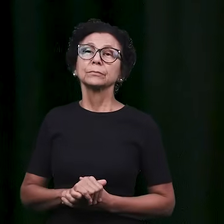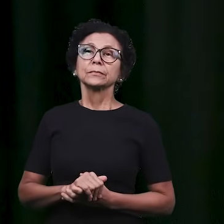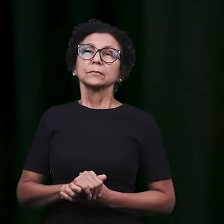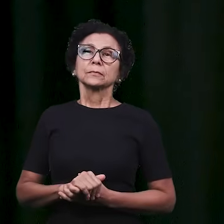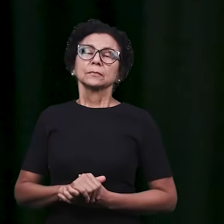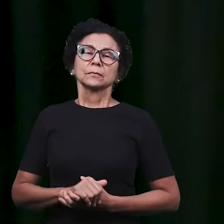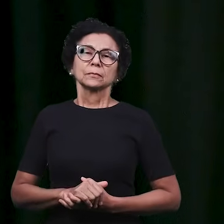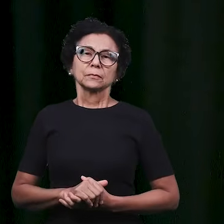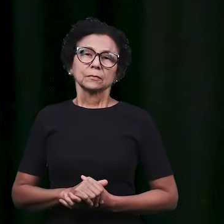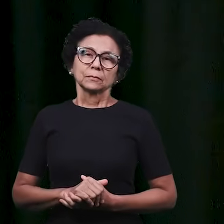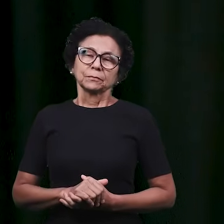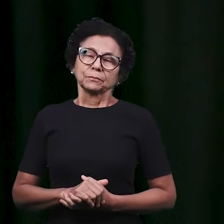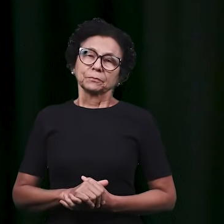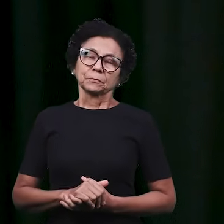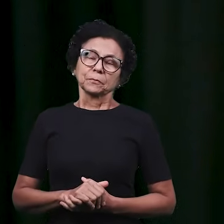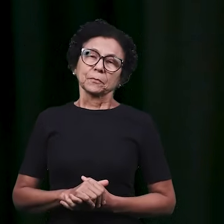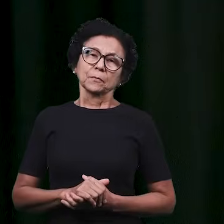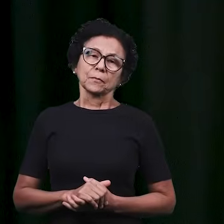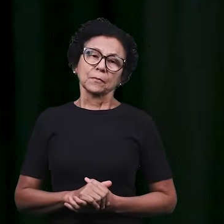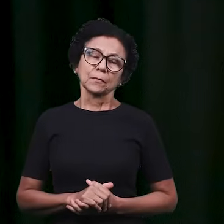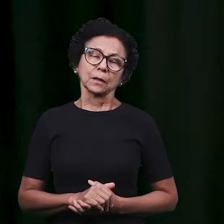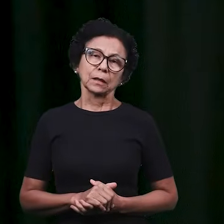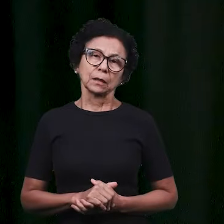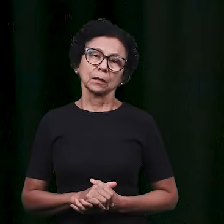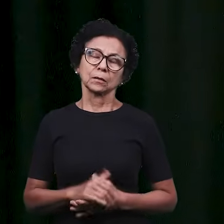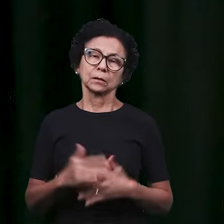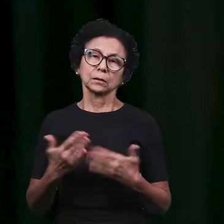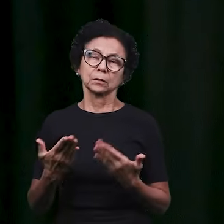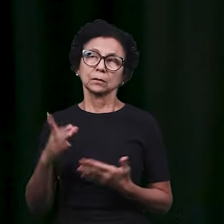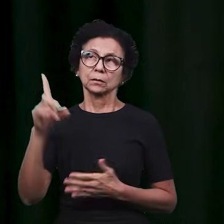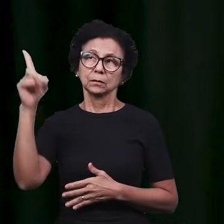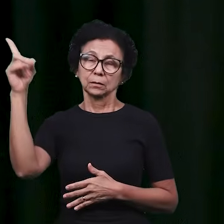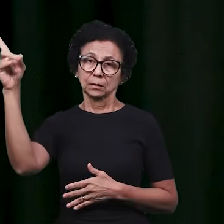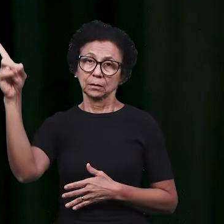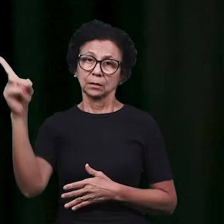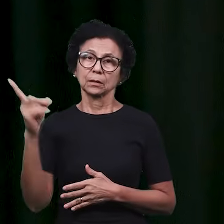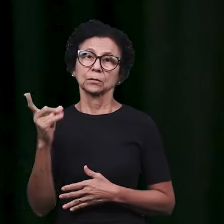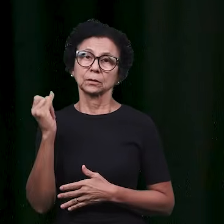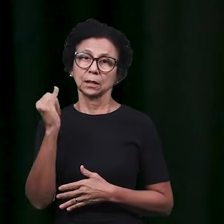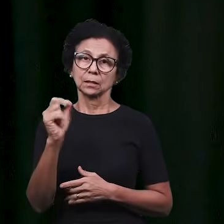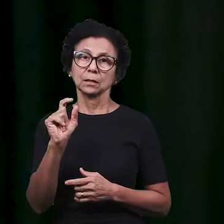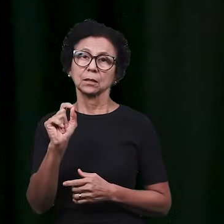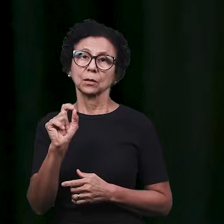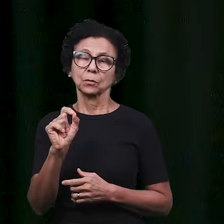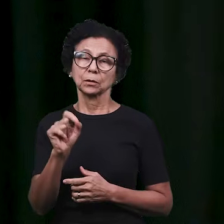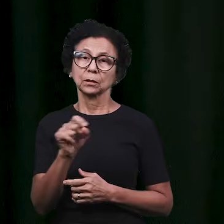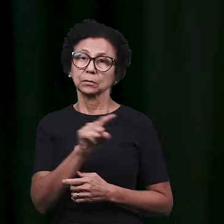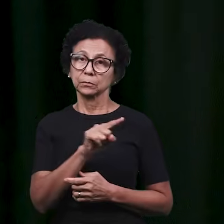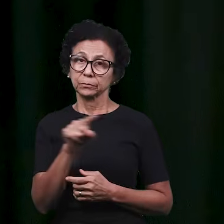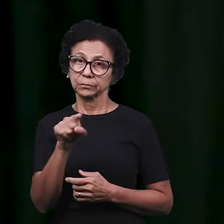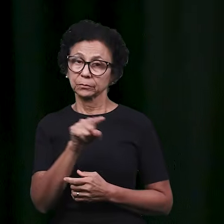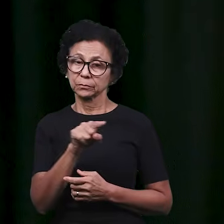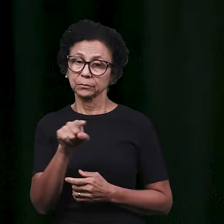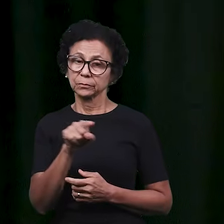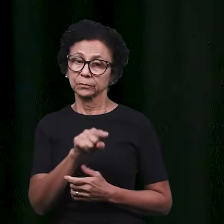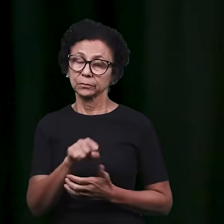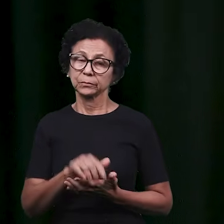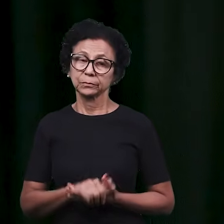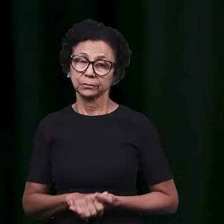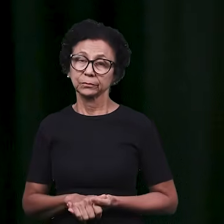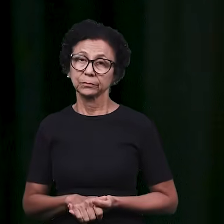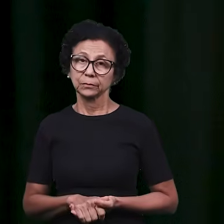recebeu pela escolha que ele fez. Então aqui Deus está falando o seguinte: olha, vocês vão para o